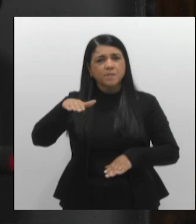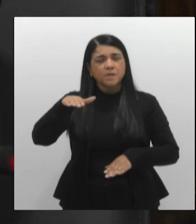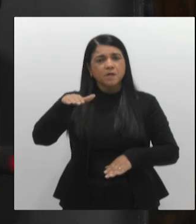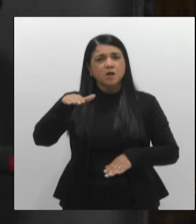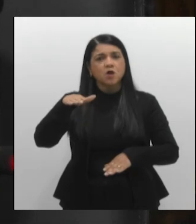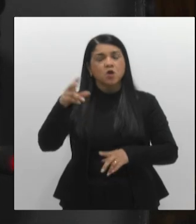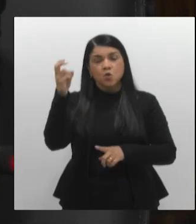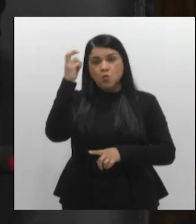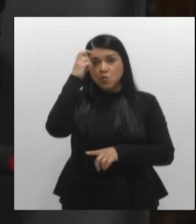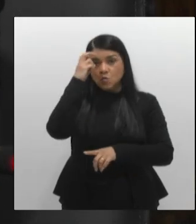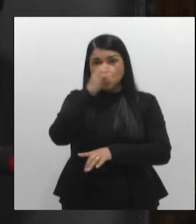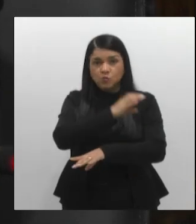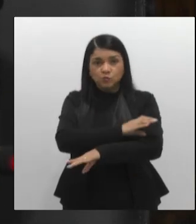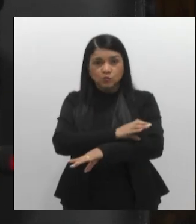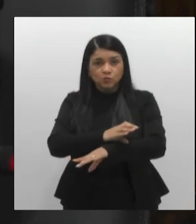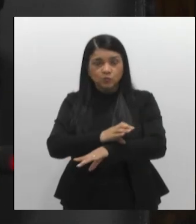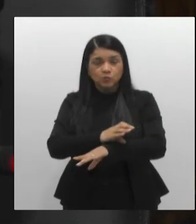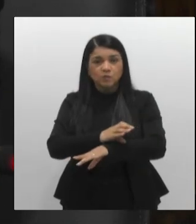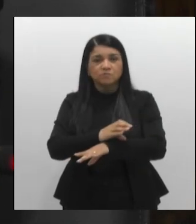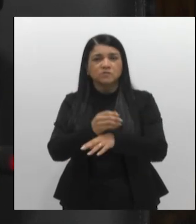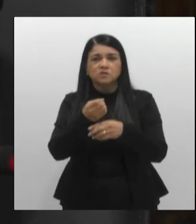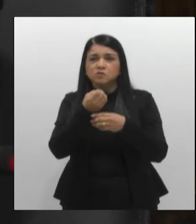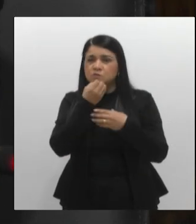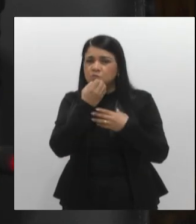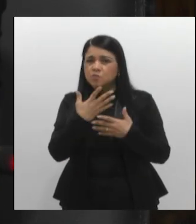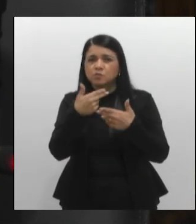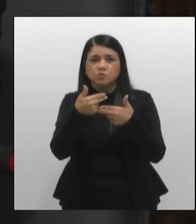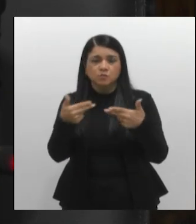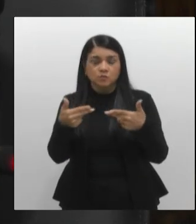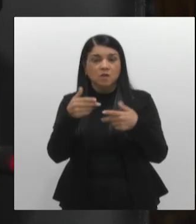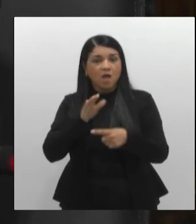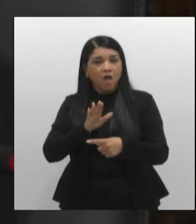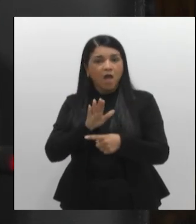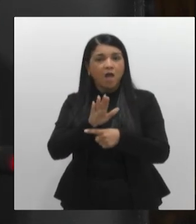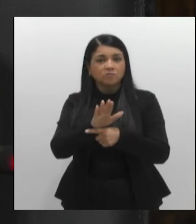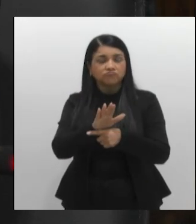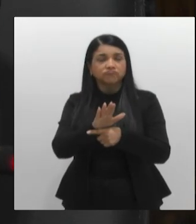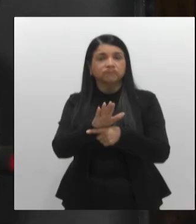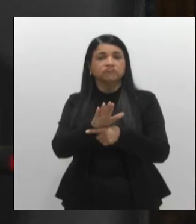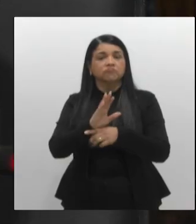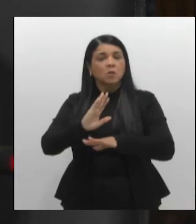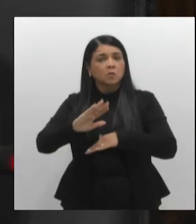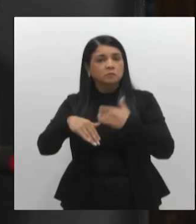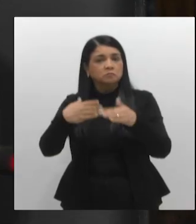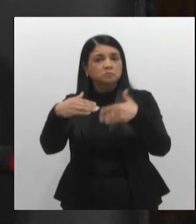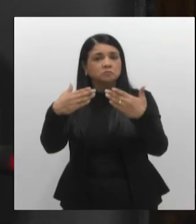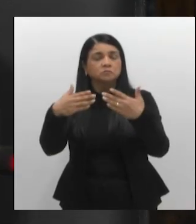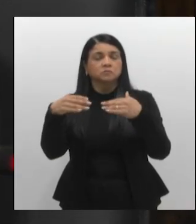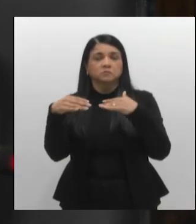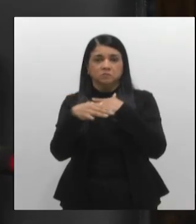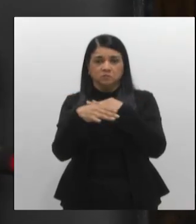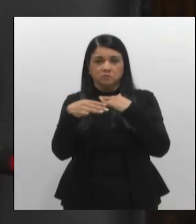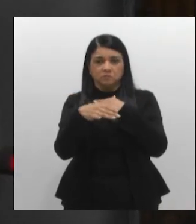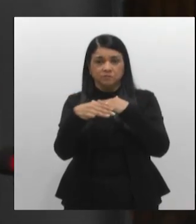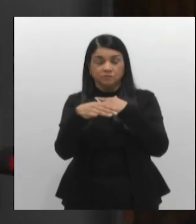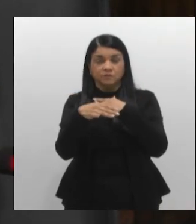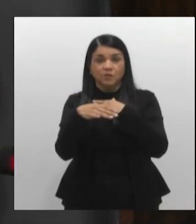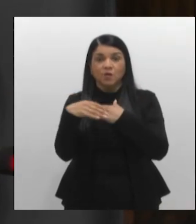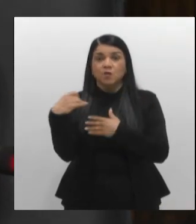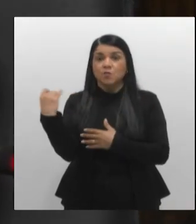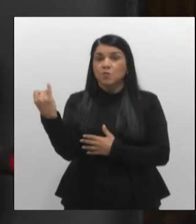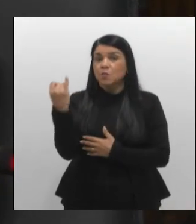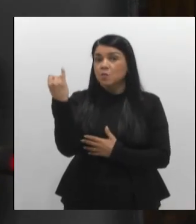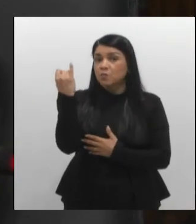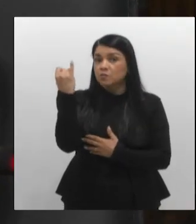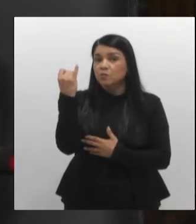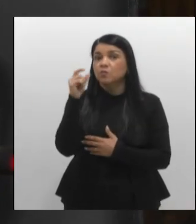promovido a cultura, promovido a beneficência, colaborado eficazmente para o desenvolvimento da cidade. E o mais importante de